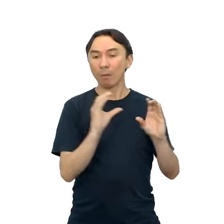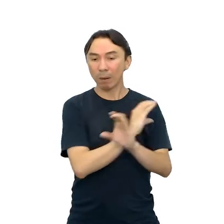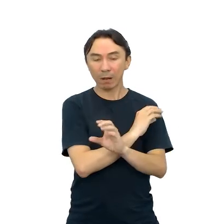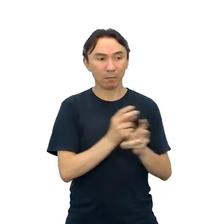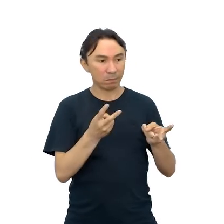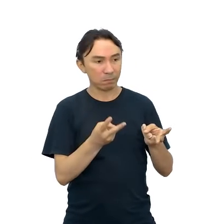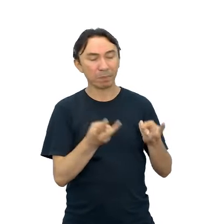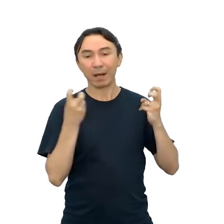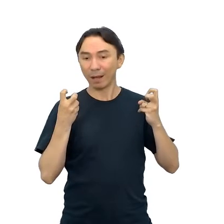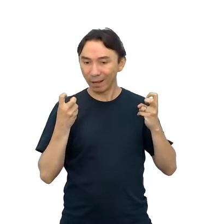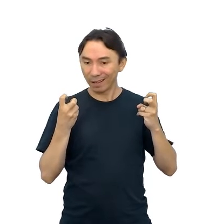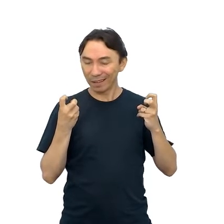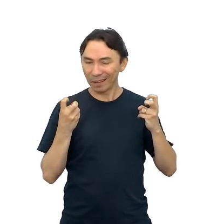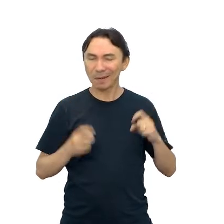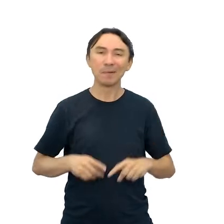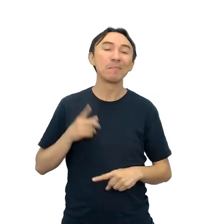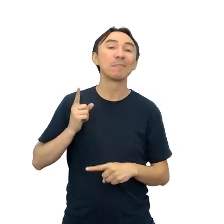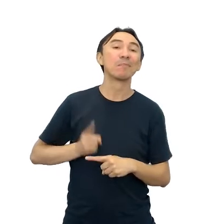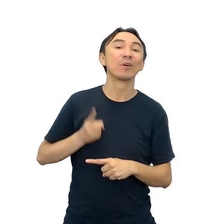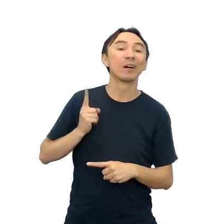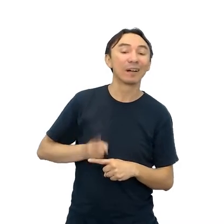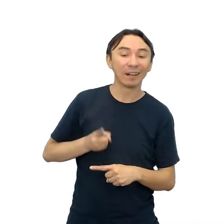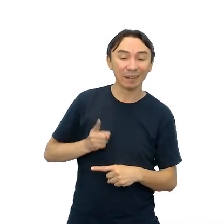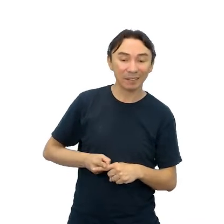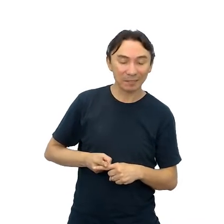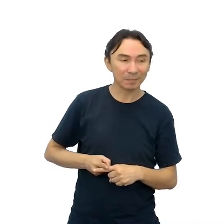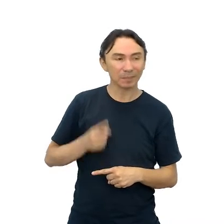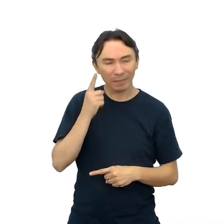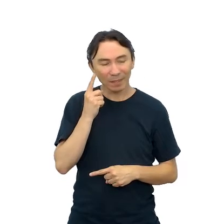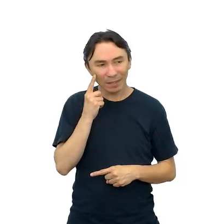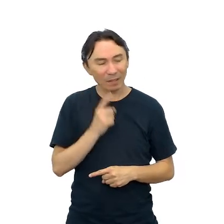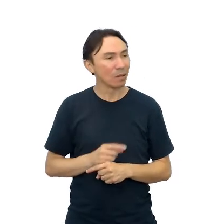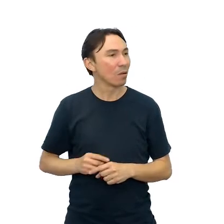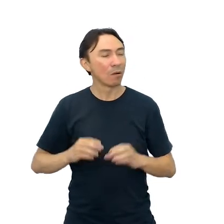todo. Por quê? Porque por meio desse todo nós